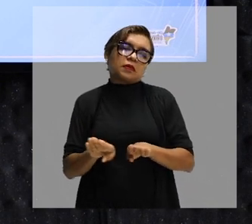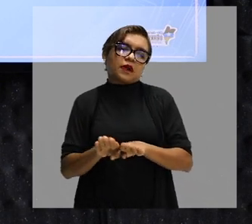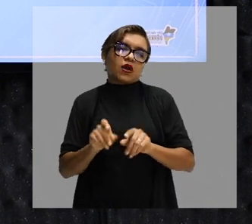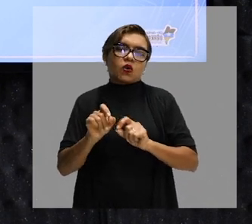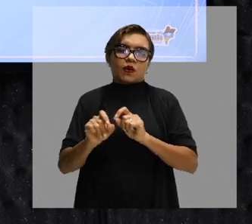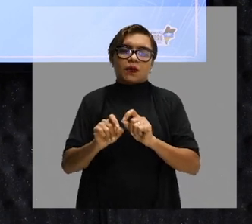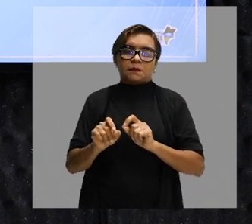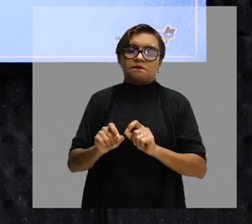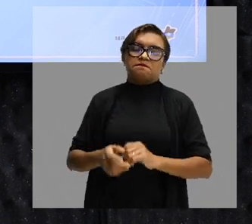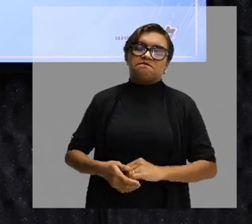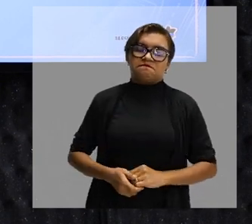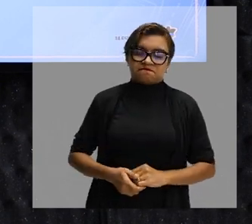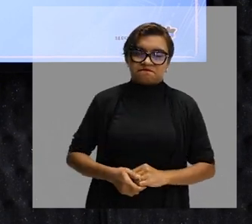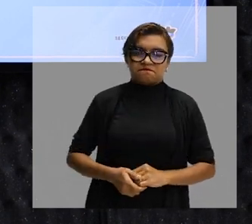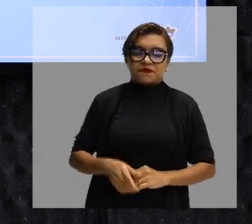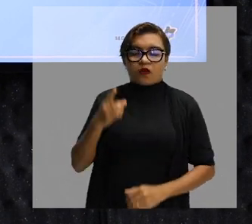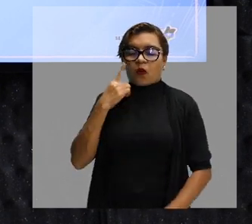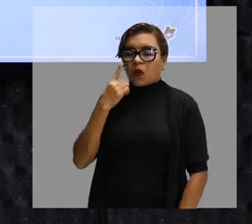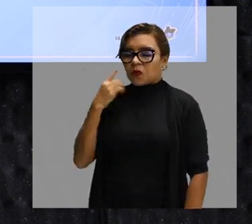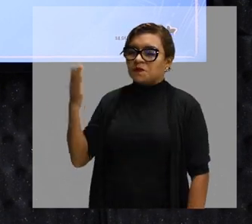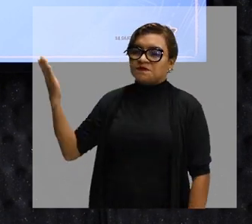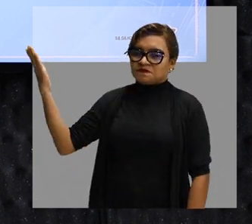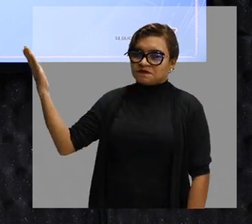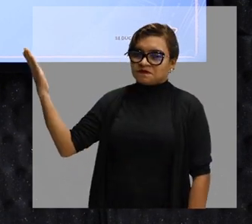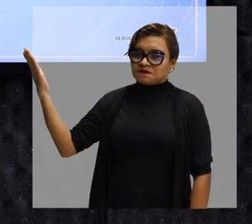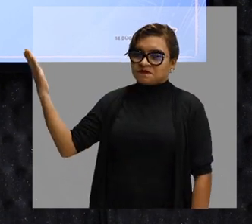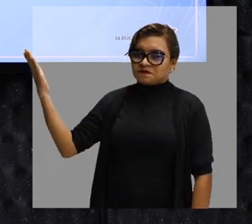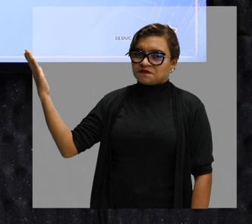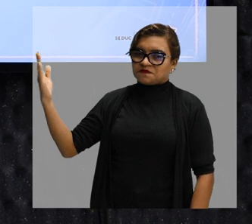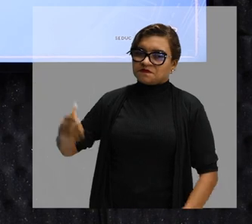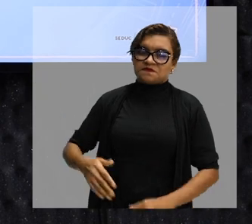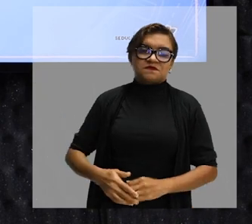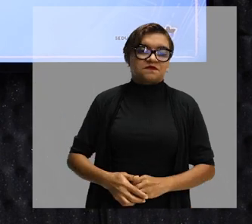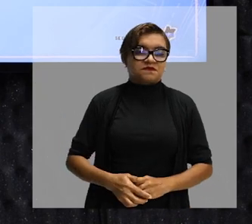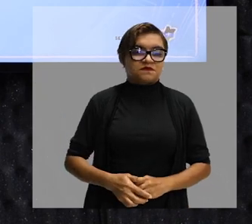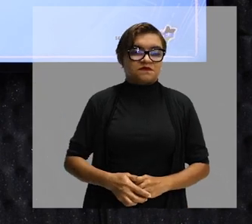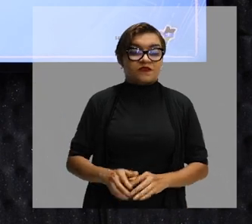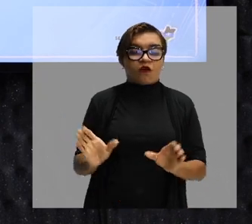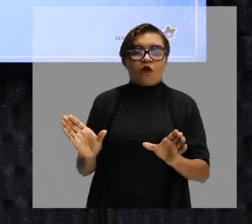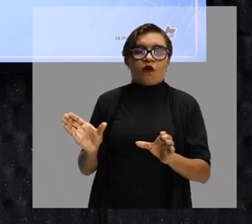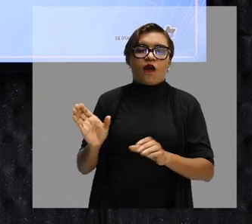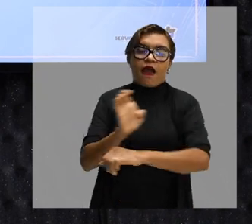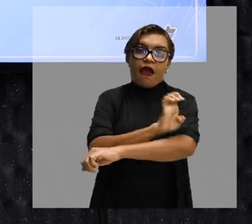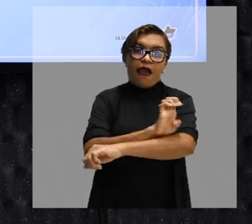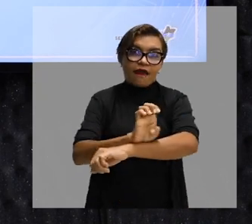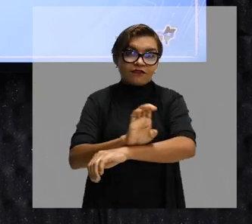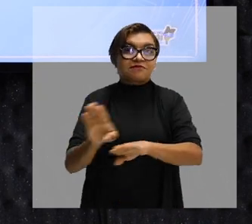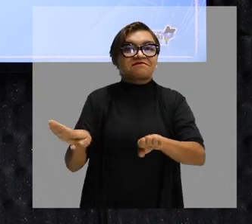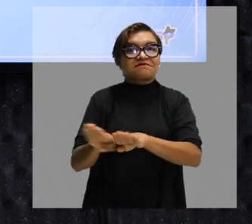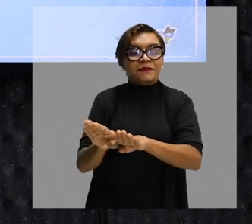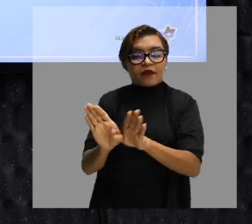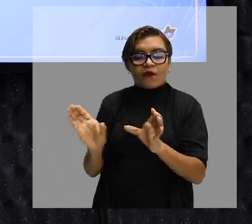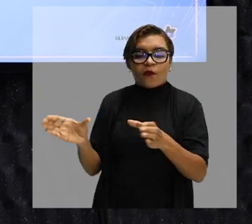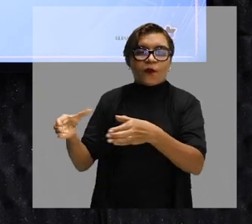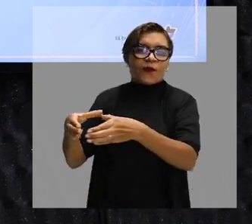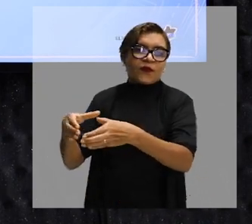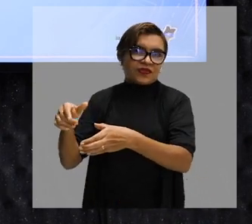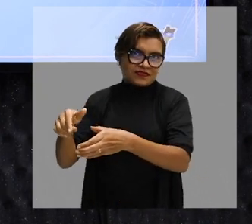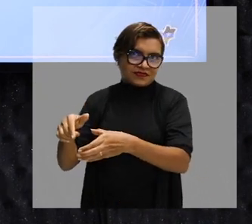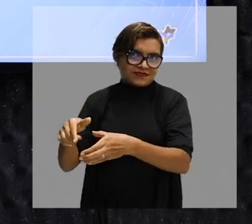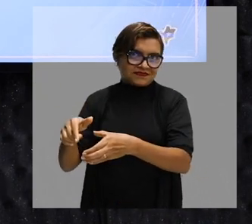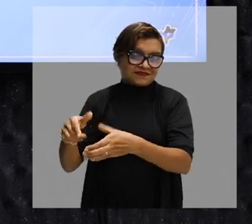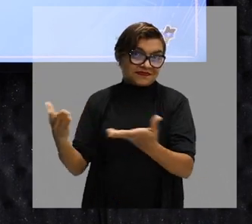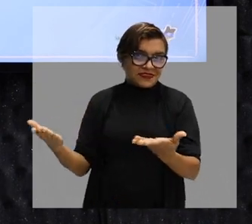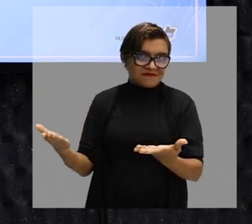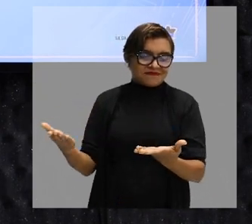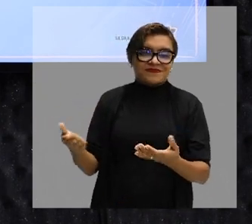considerava que os indivíduos somente se realizavam na polis, ou seja, em coletividade. Então aqui, meu filho,